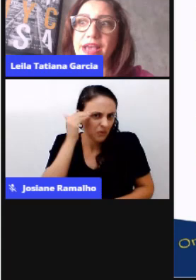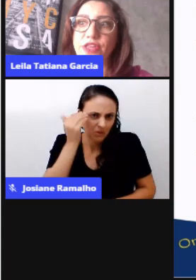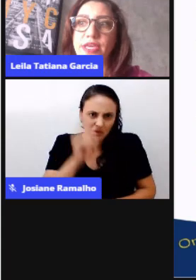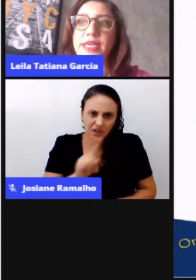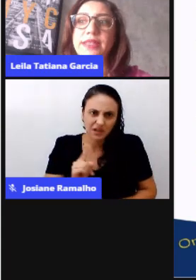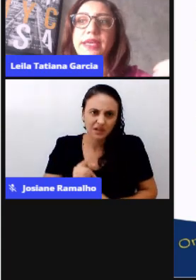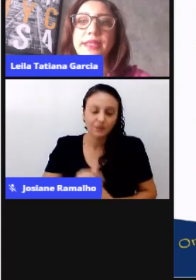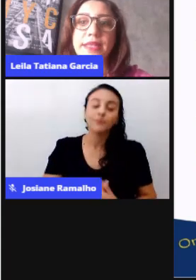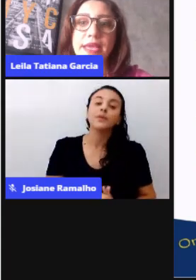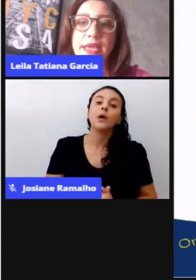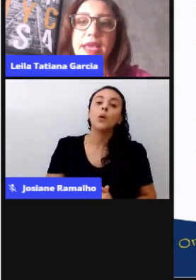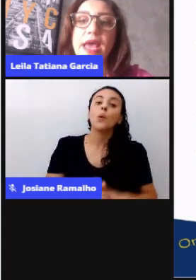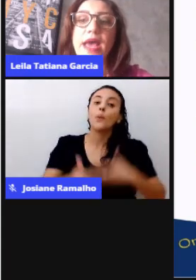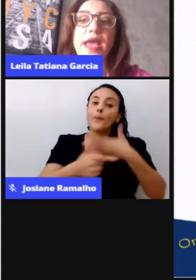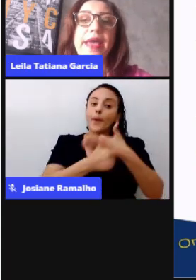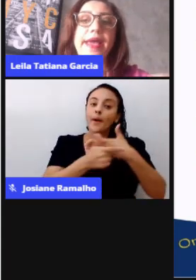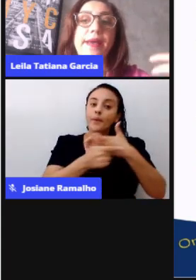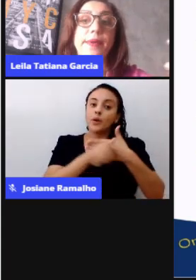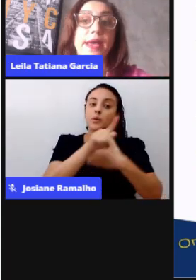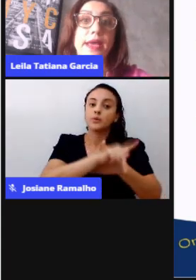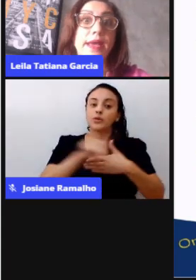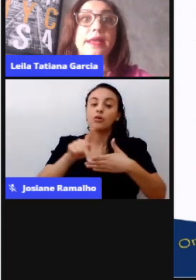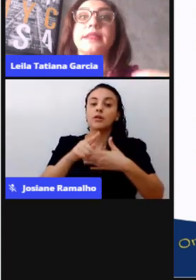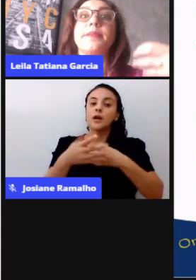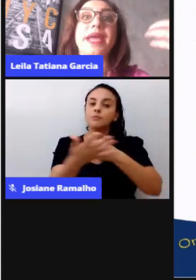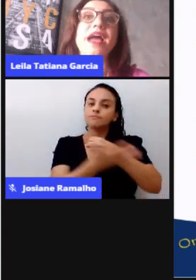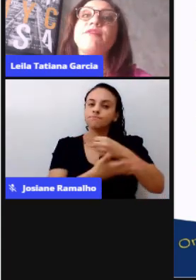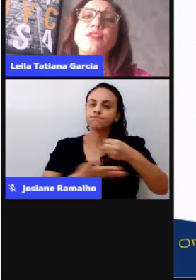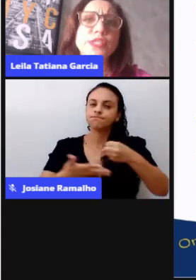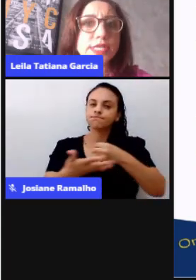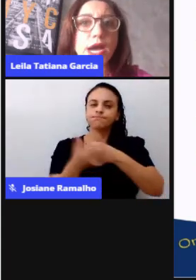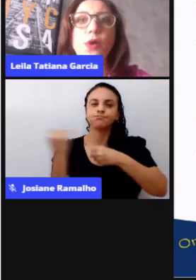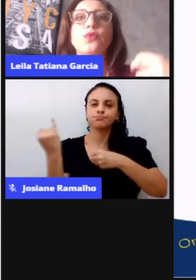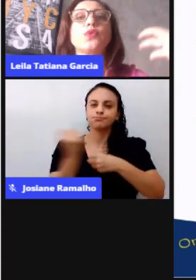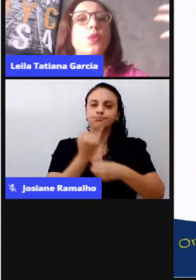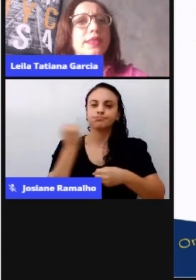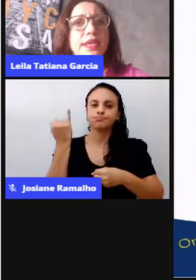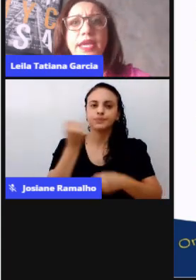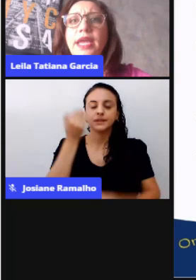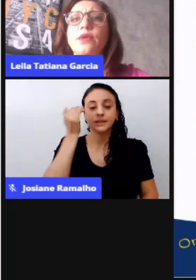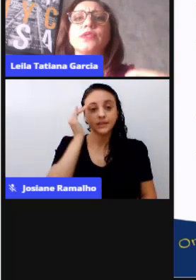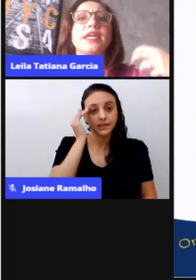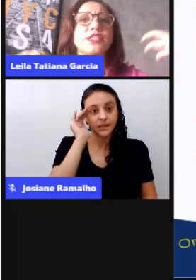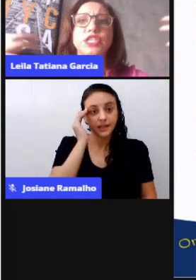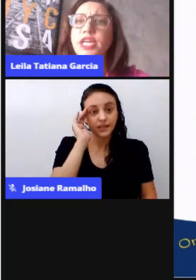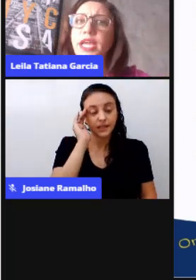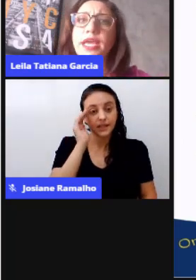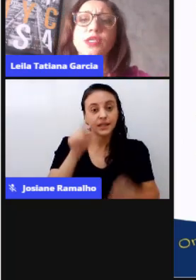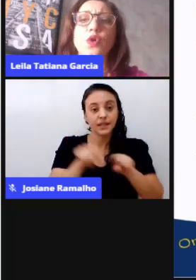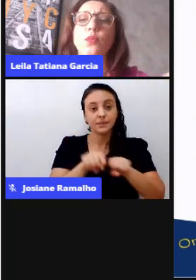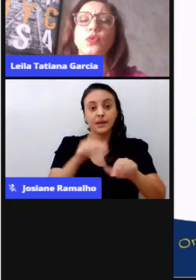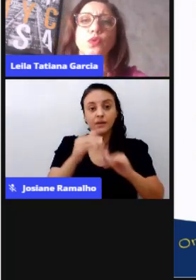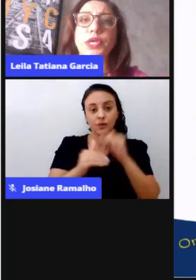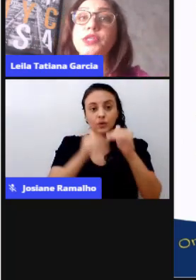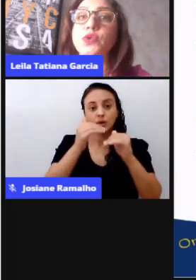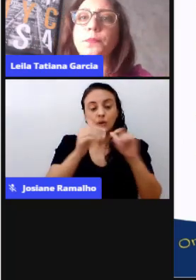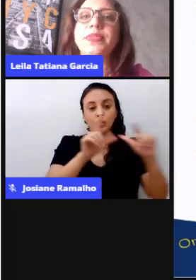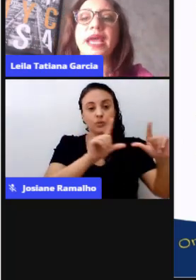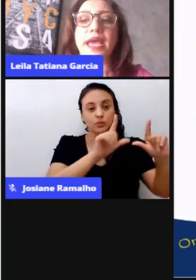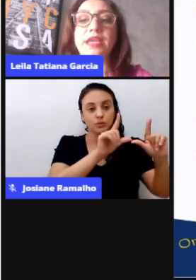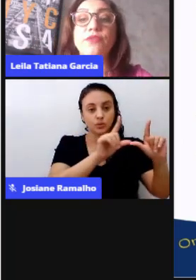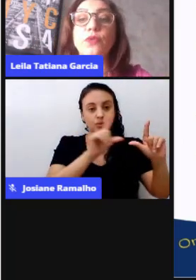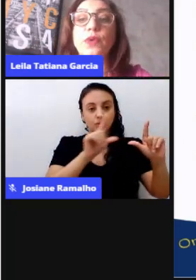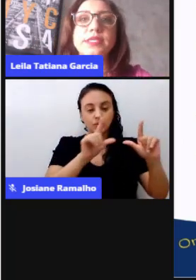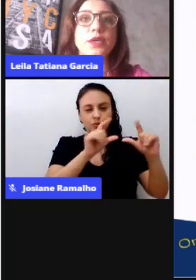a linguagem, entender também a evolução dos quadrinhos, das tirinhas, como tudo